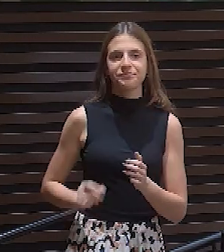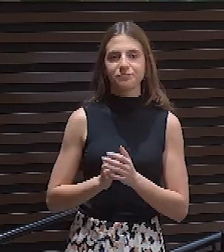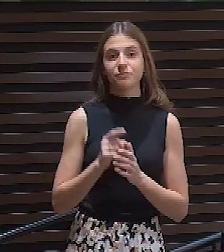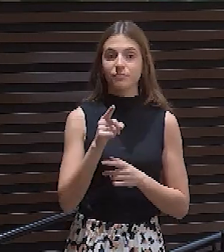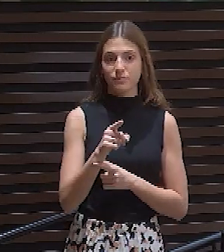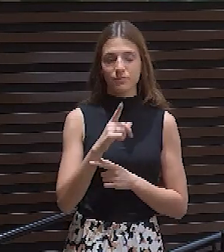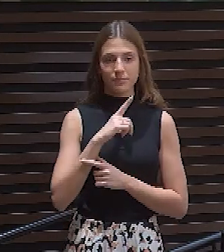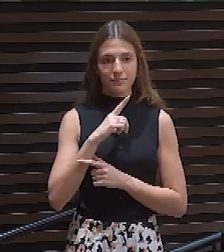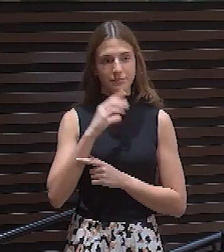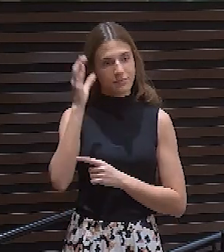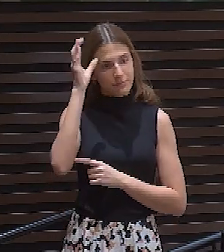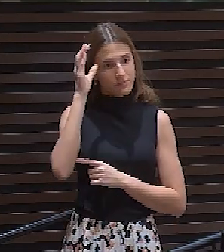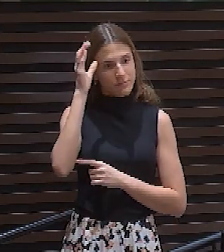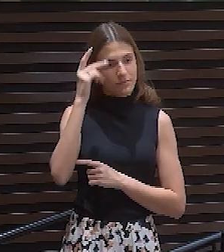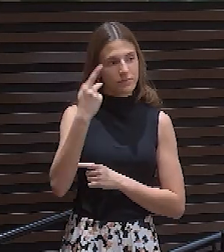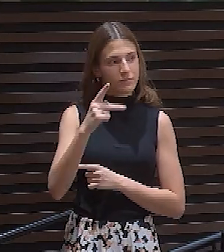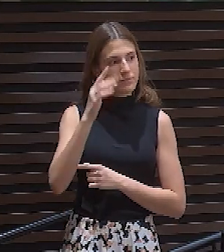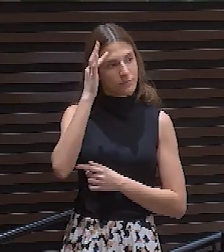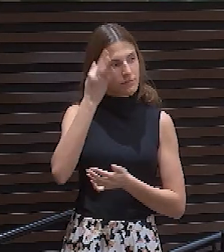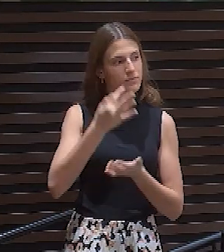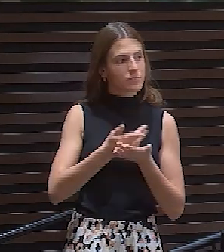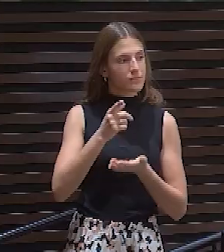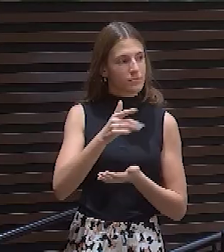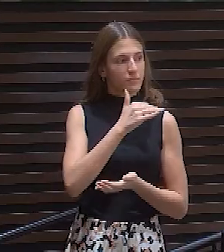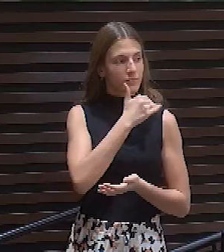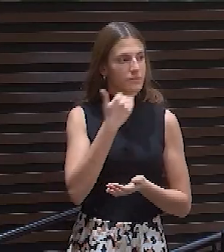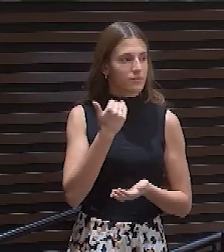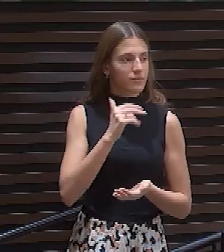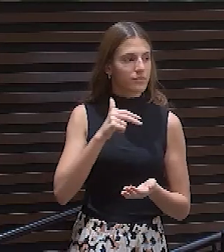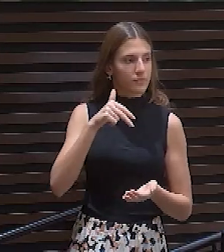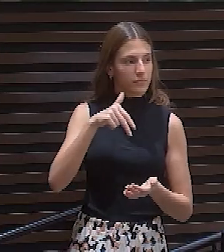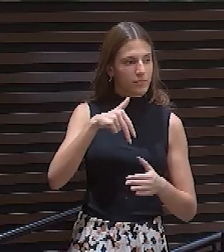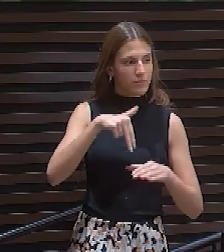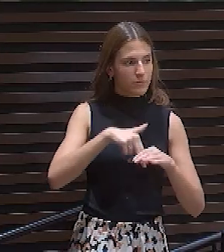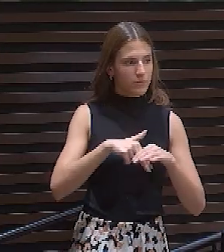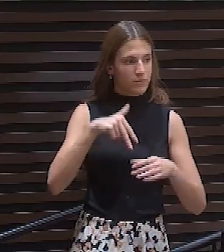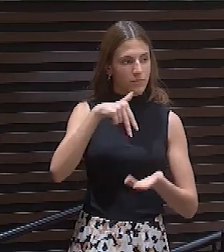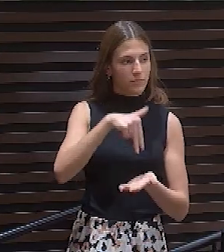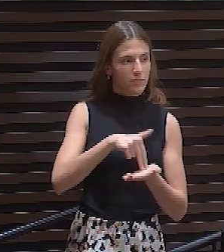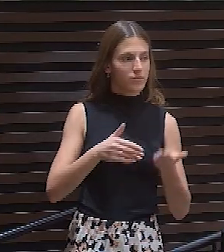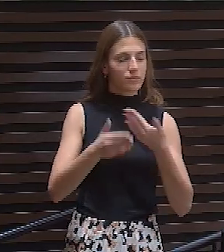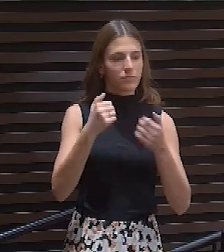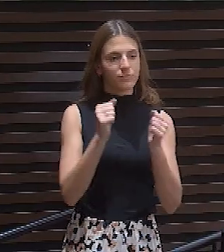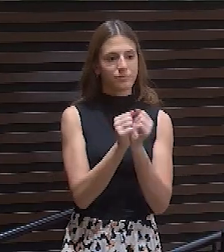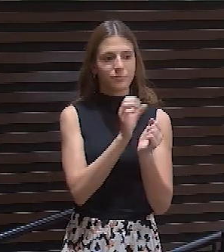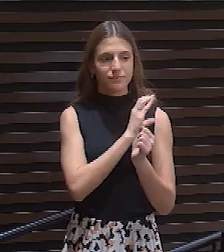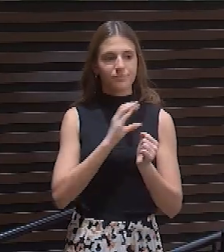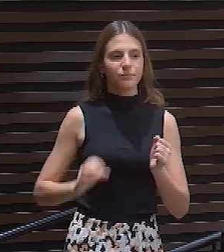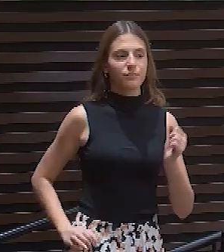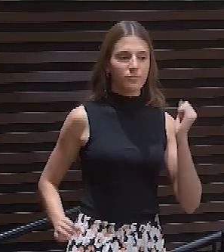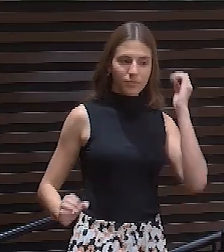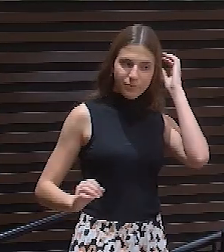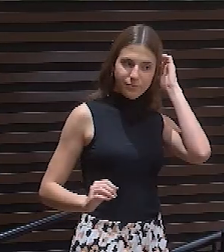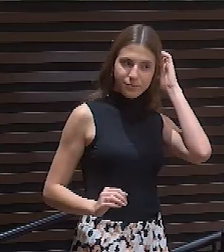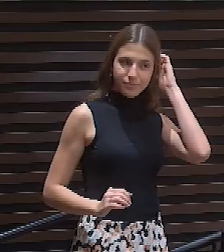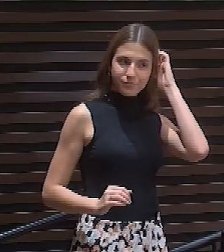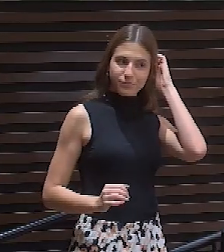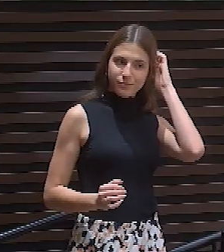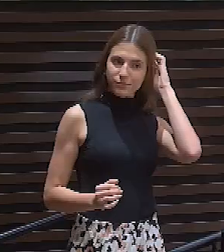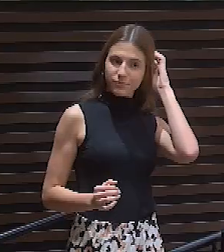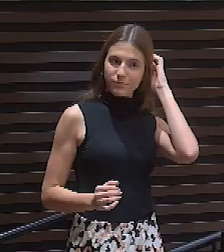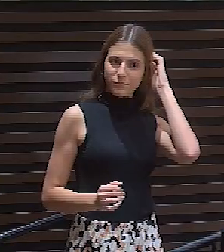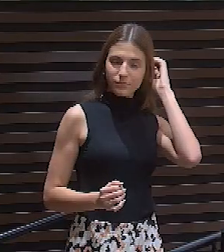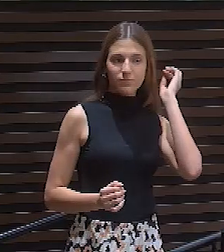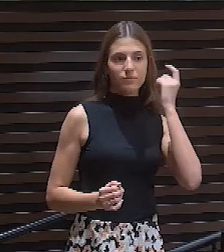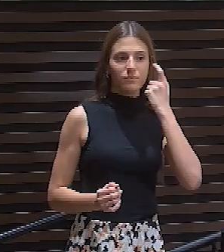fé que você morreu e foi sepultado e ressuscitou com Cristo? Estou ouvindo assim um